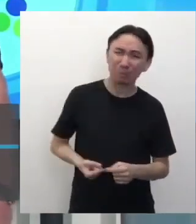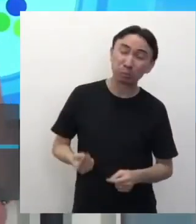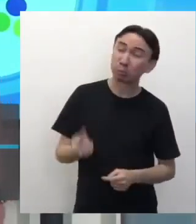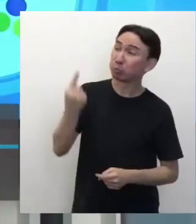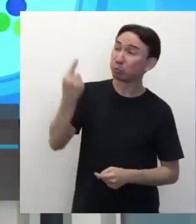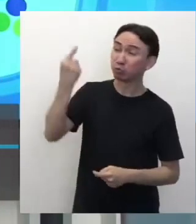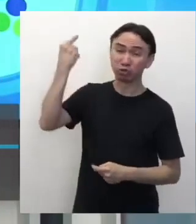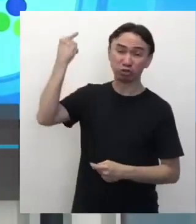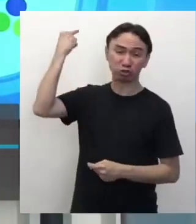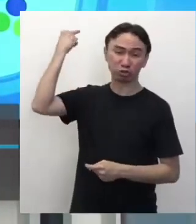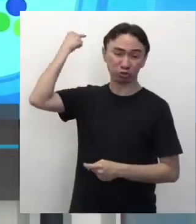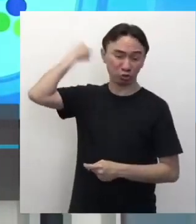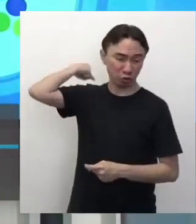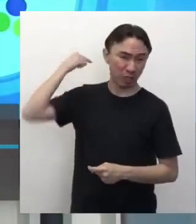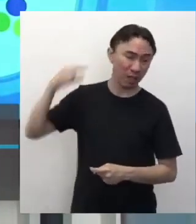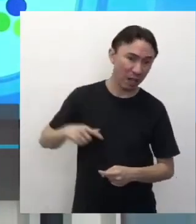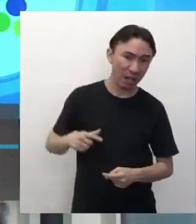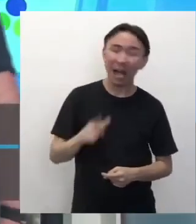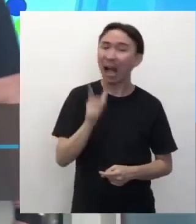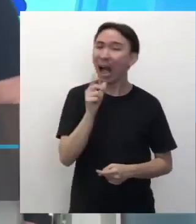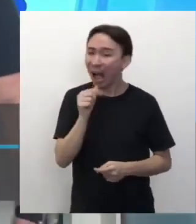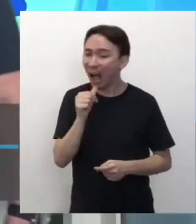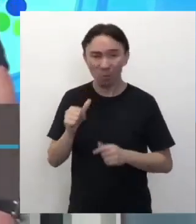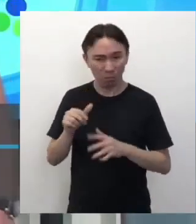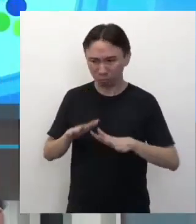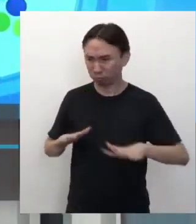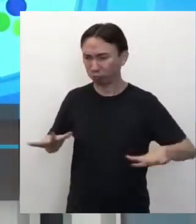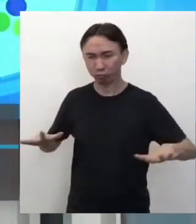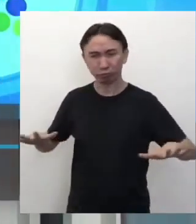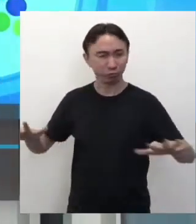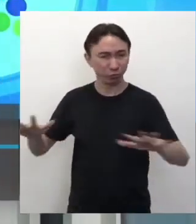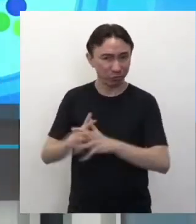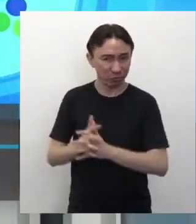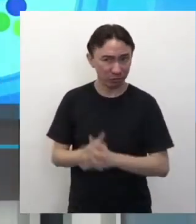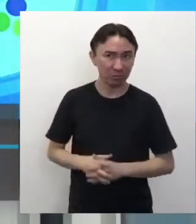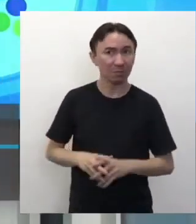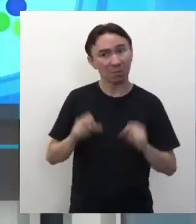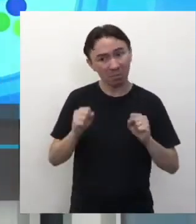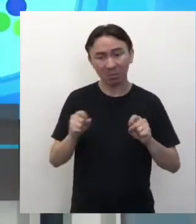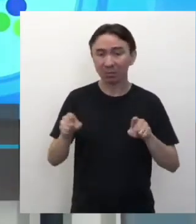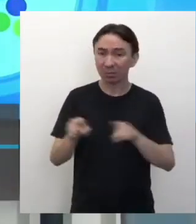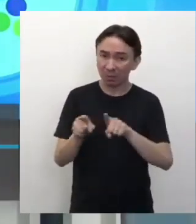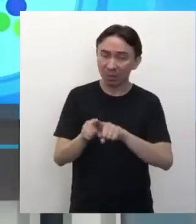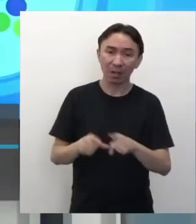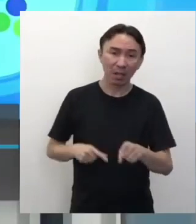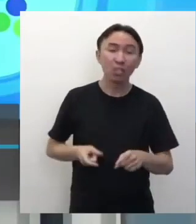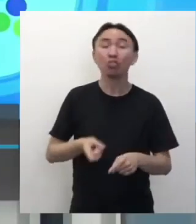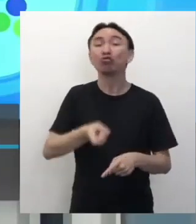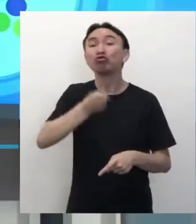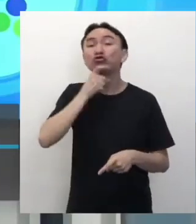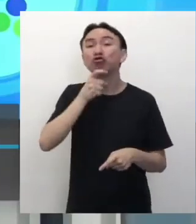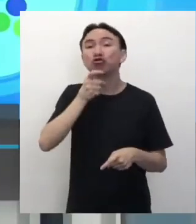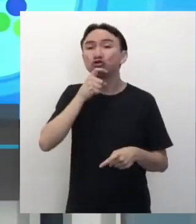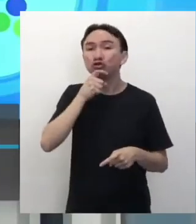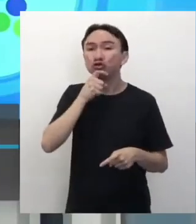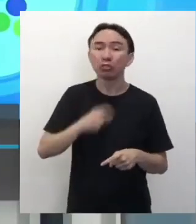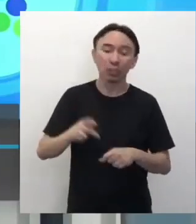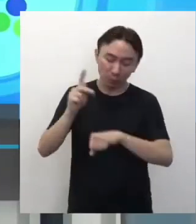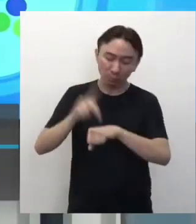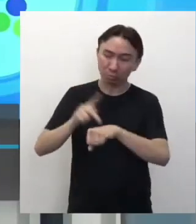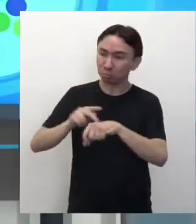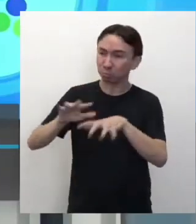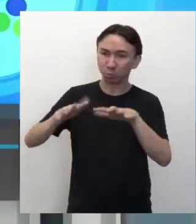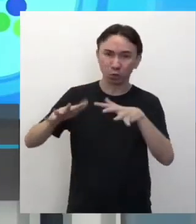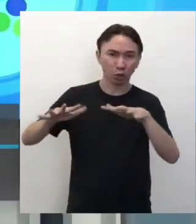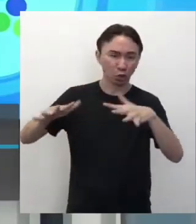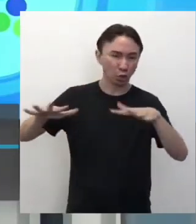certa época da Terra aí, com gelo. Então, para quem vê a imagem de hoje do Grand Canyon, né? Um grande relevo aí que a gente vê aí,